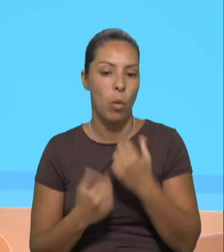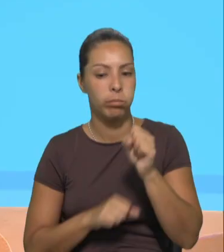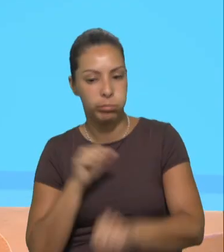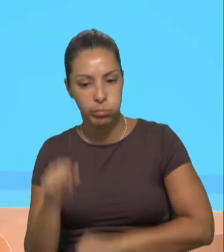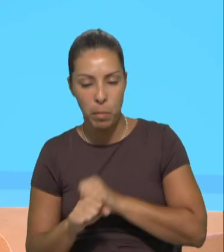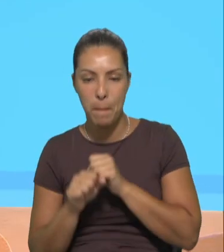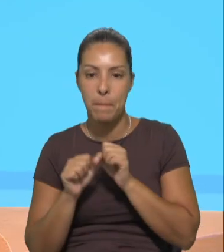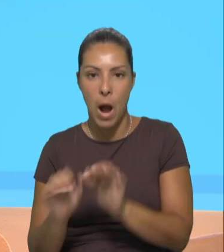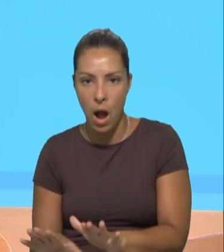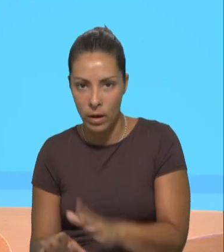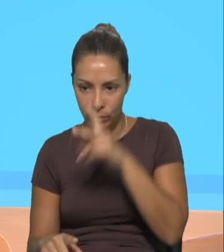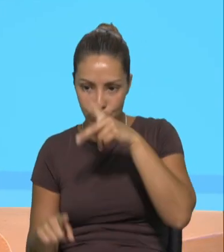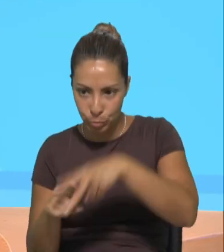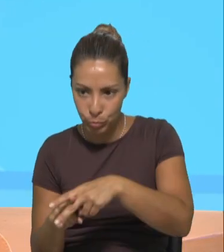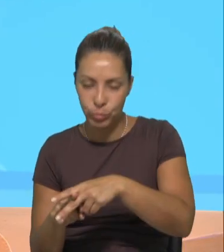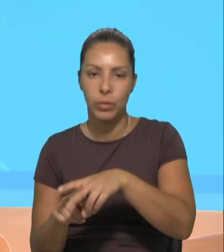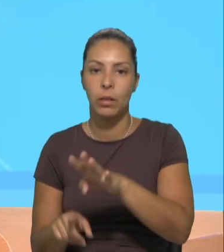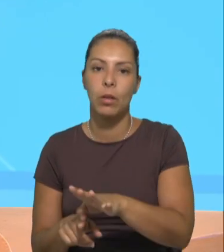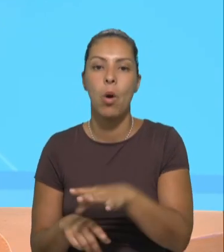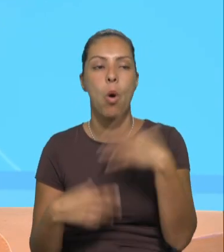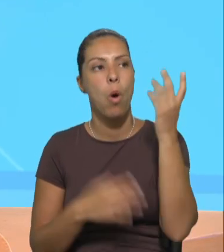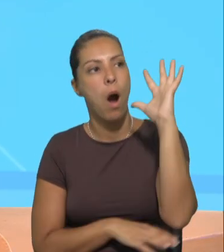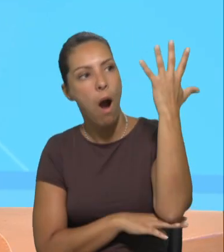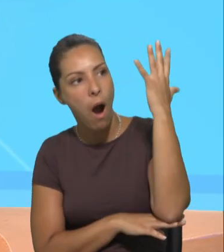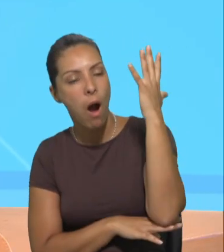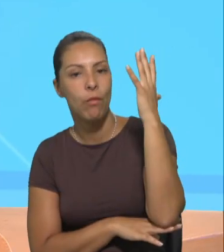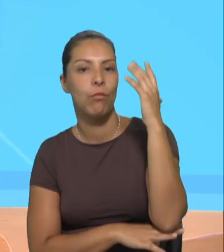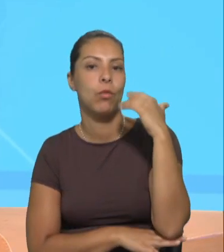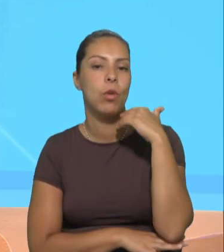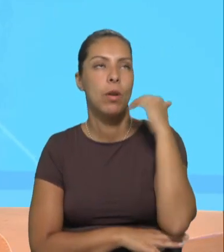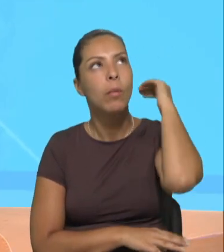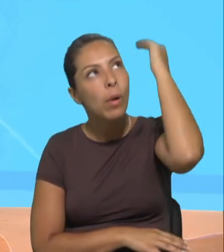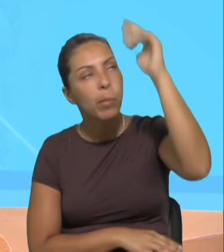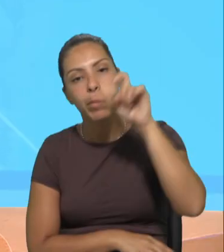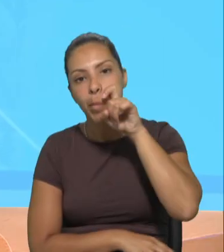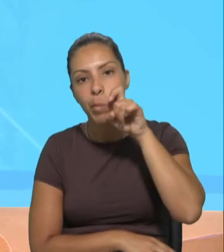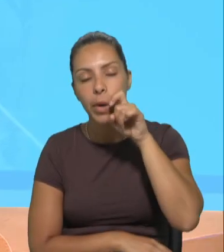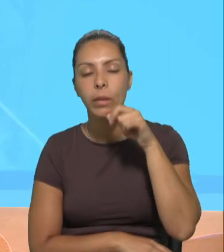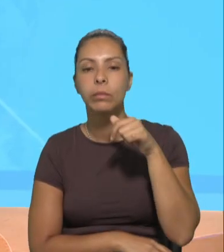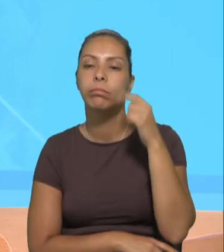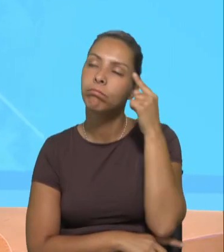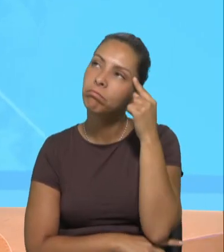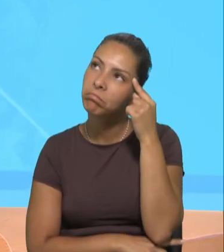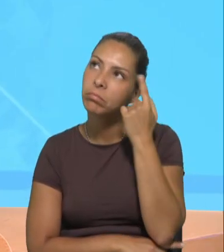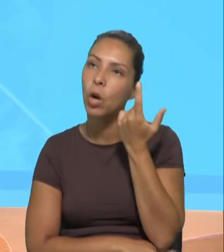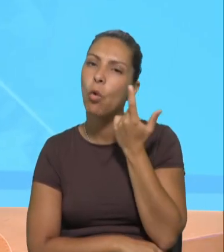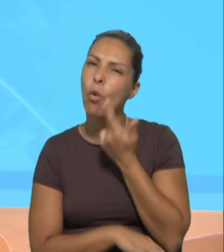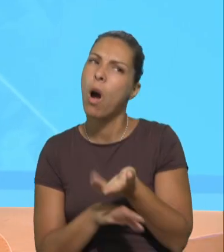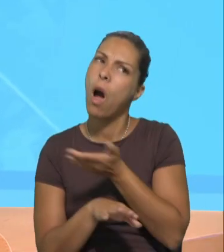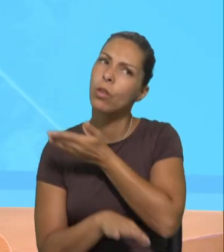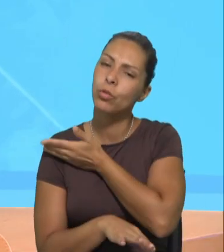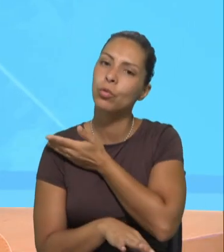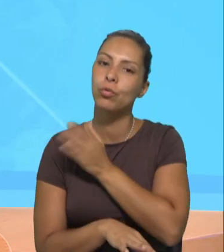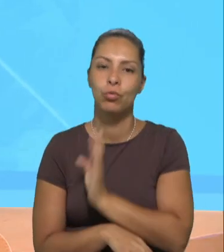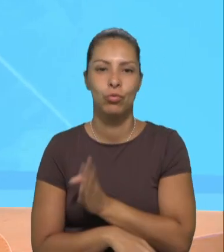bicicleta, à sombra de uma floresta, podemos repensar. Fiz algumas dessas experiências, por